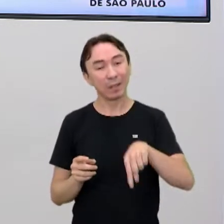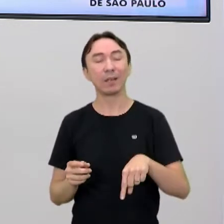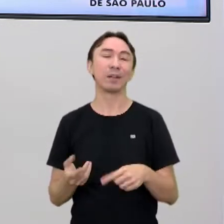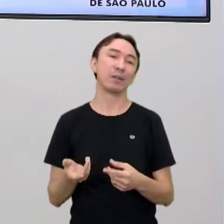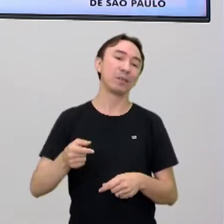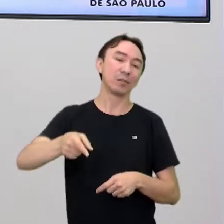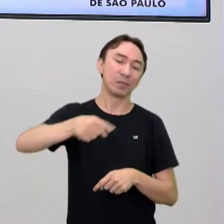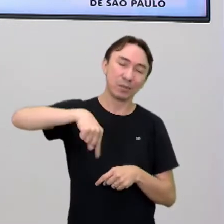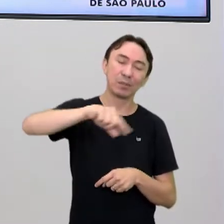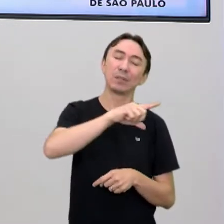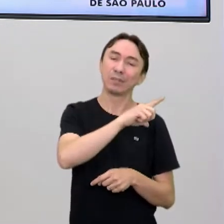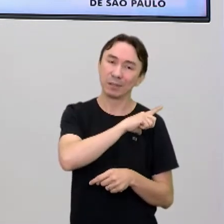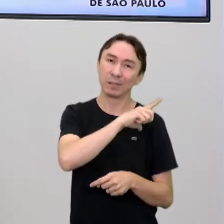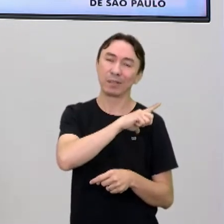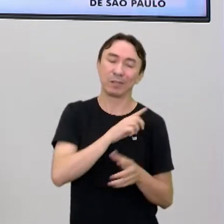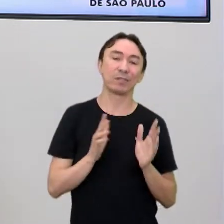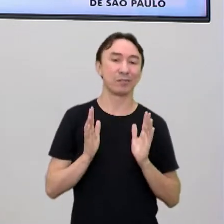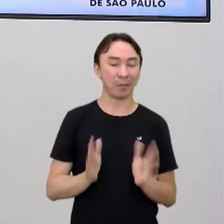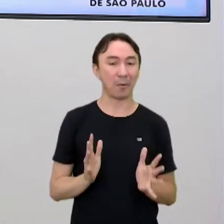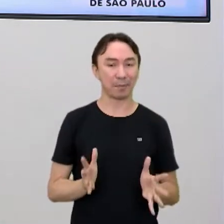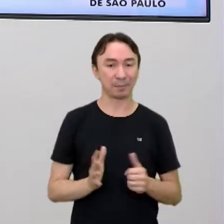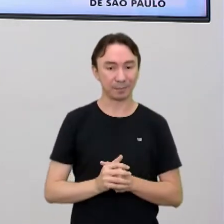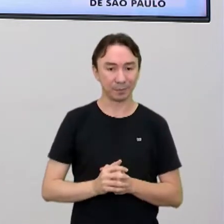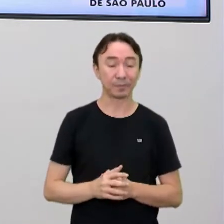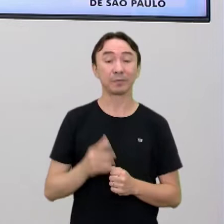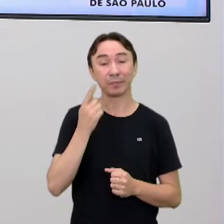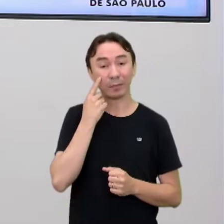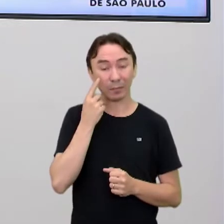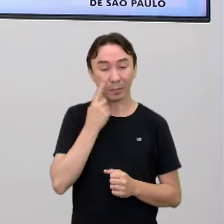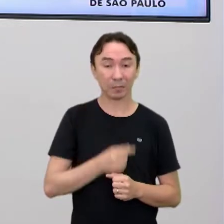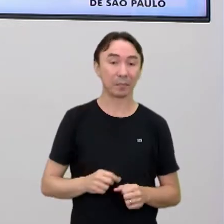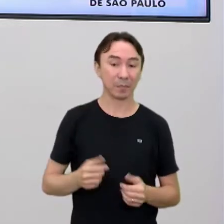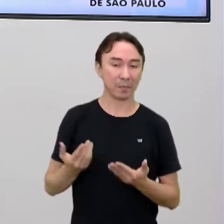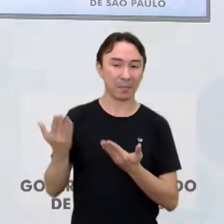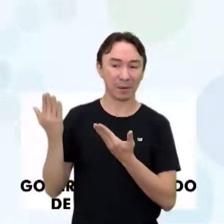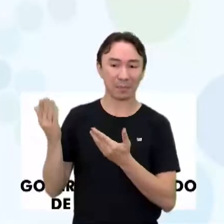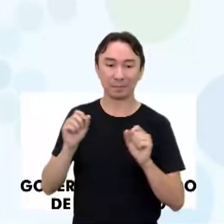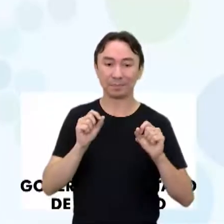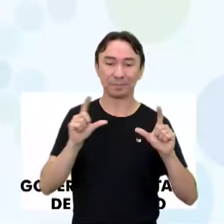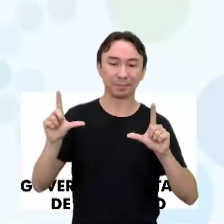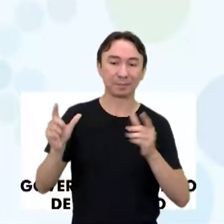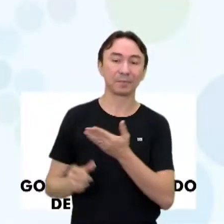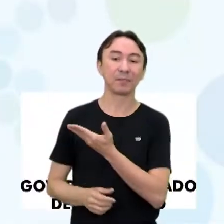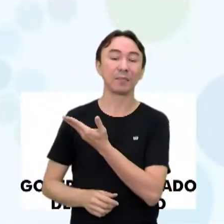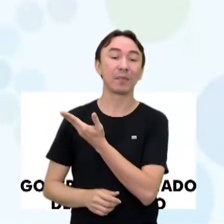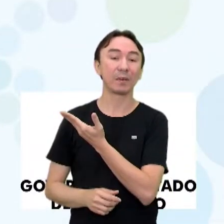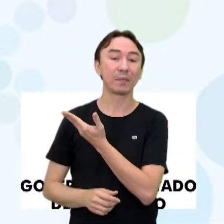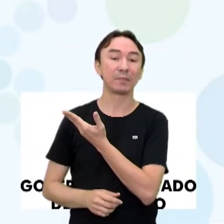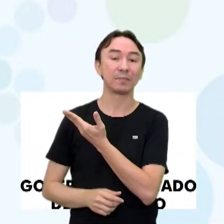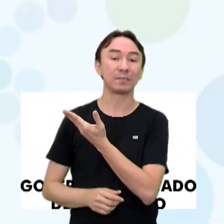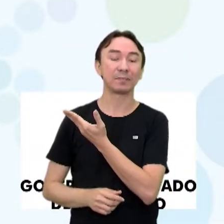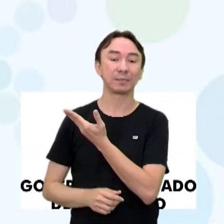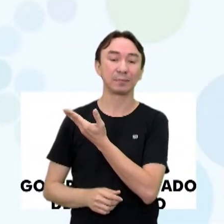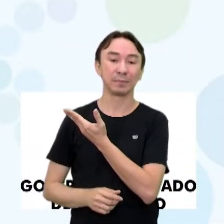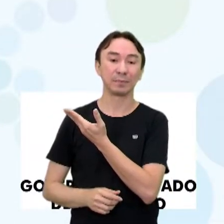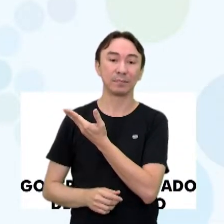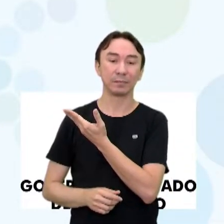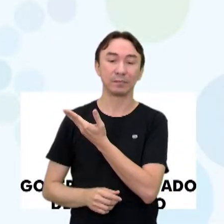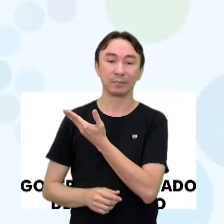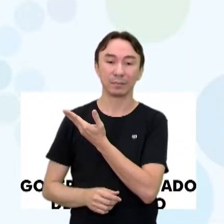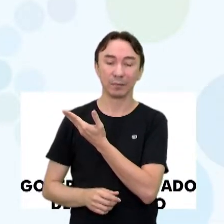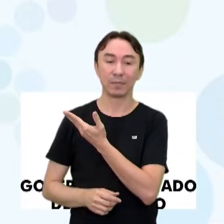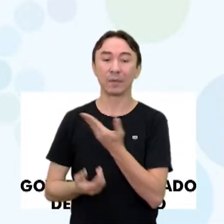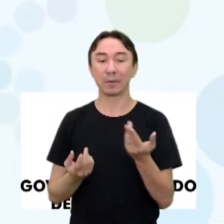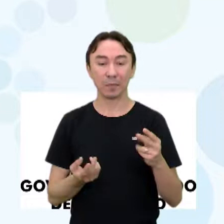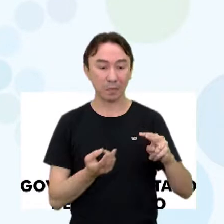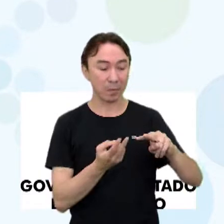gente vem nessa trajetória. Vamos olhar o LED? Olha lá o LED. A gente está trabalhando então, como vocês já sabem, o